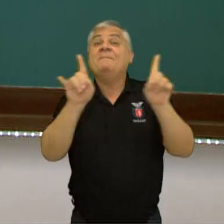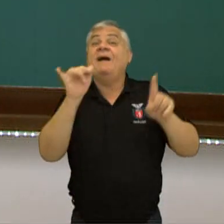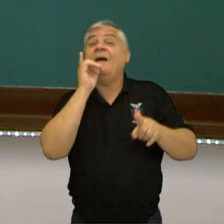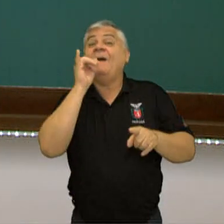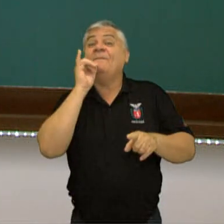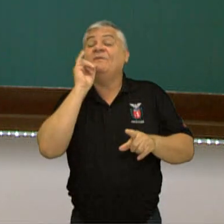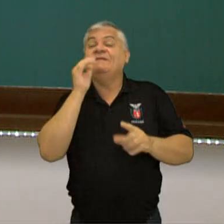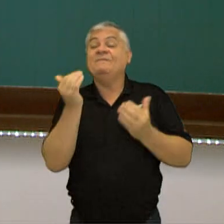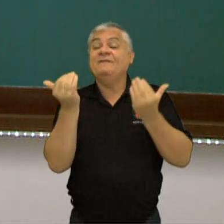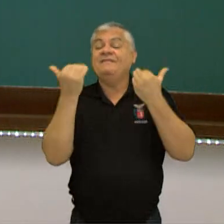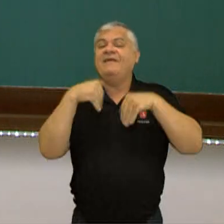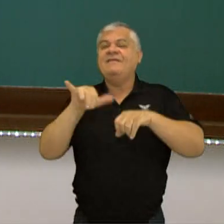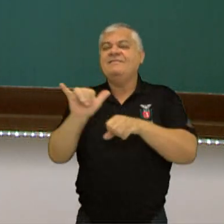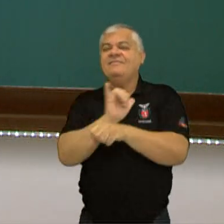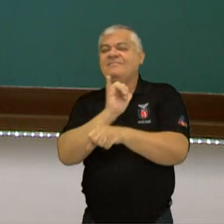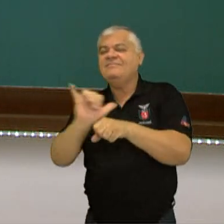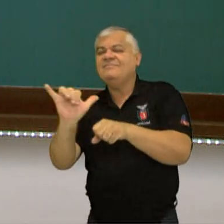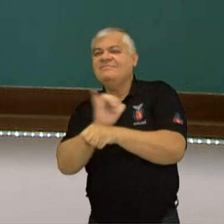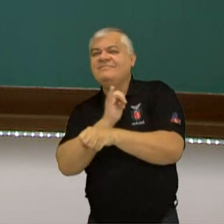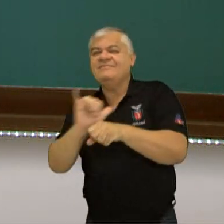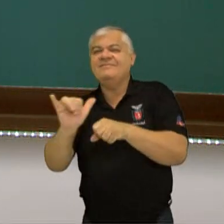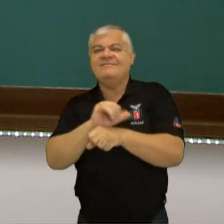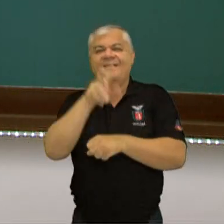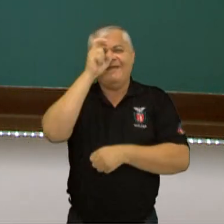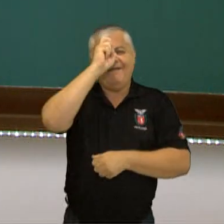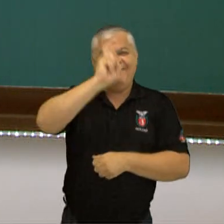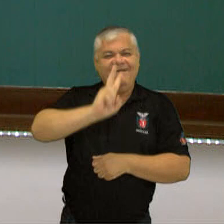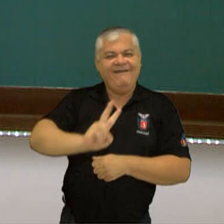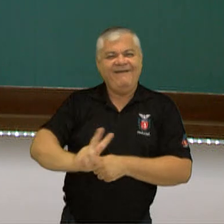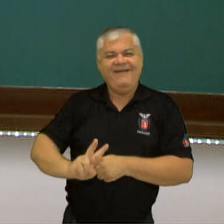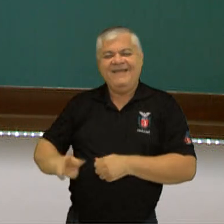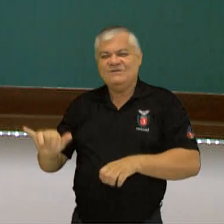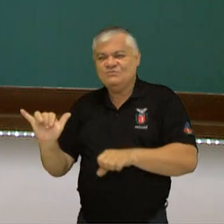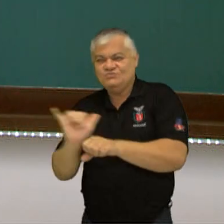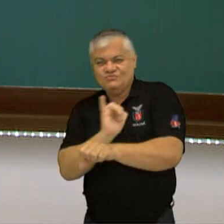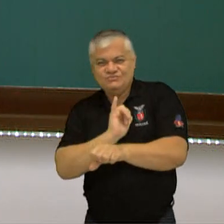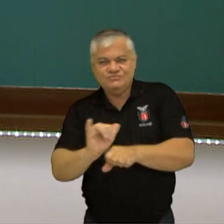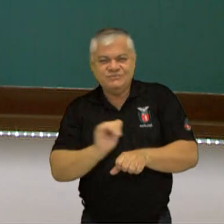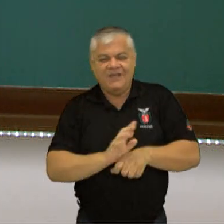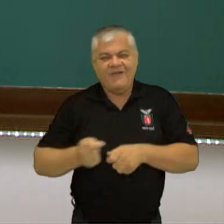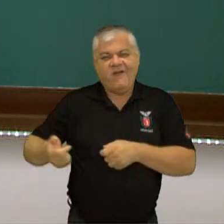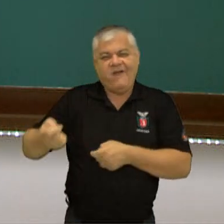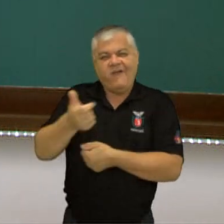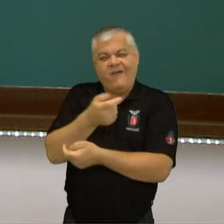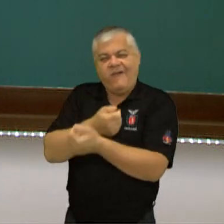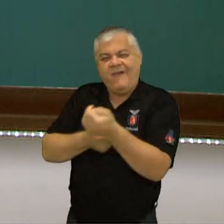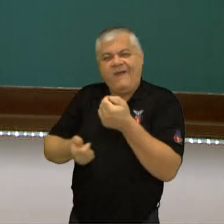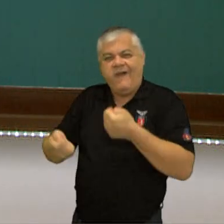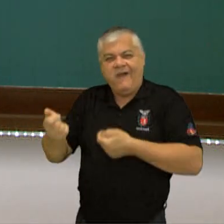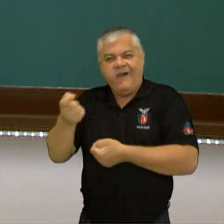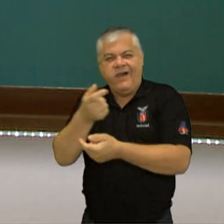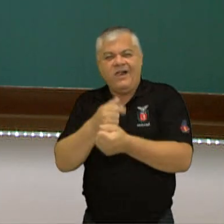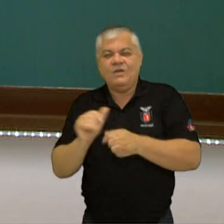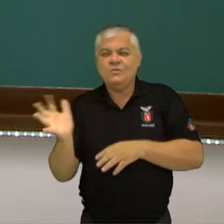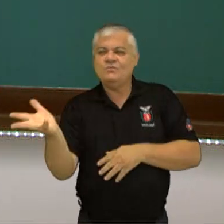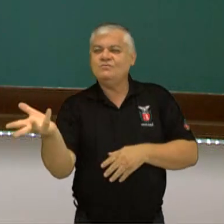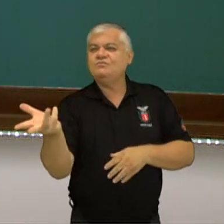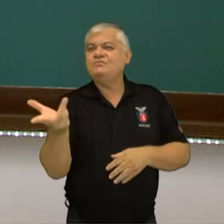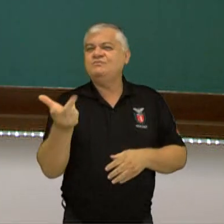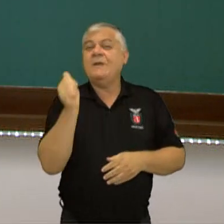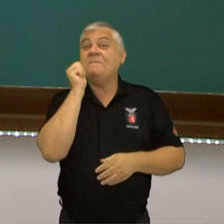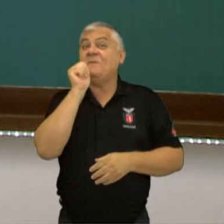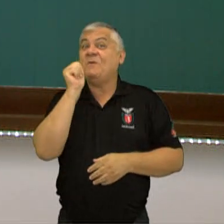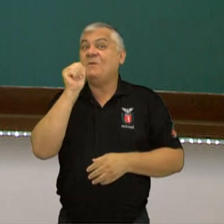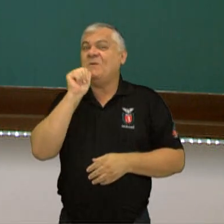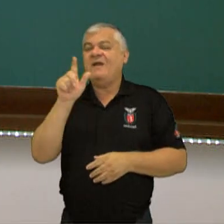essa característica dele, de ser o espertalhão, de tentar ludibriar o seu chefe, de conquistar a